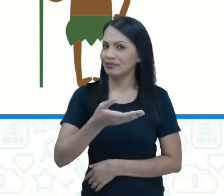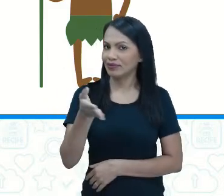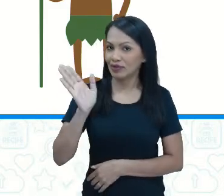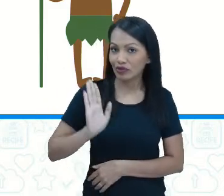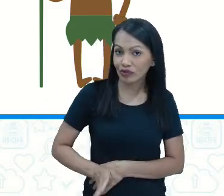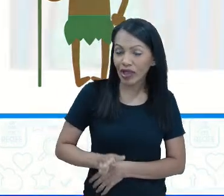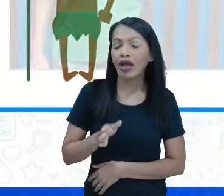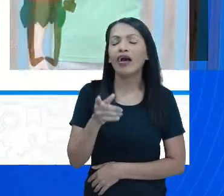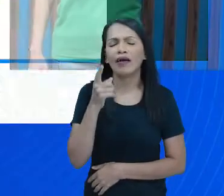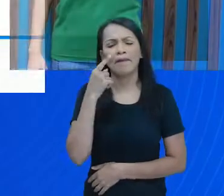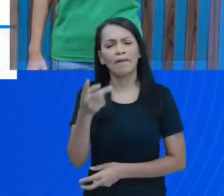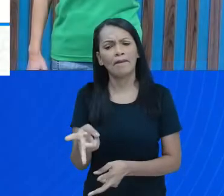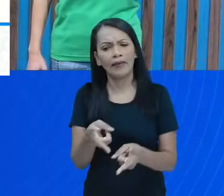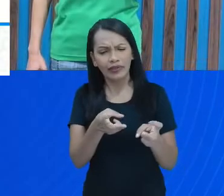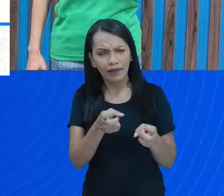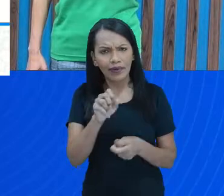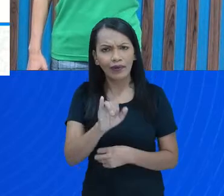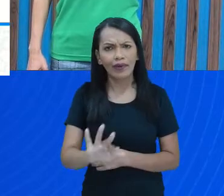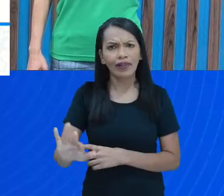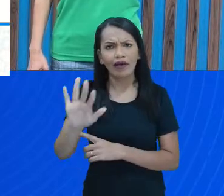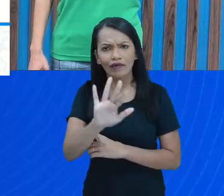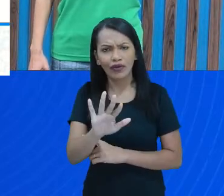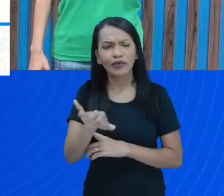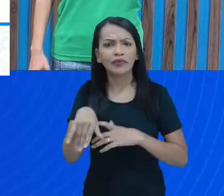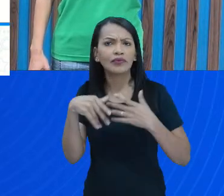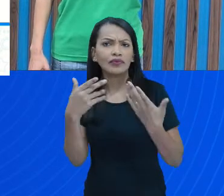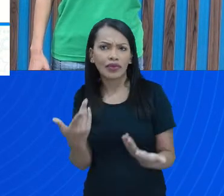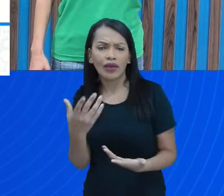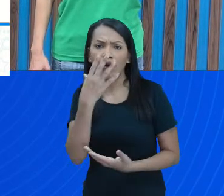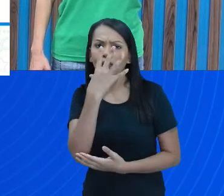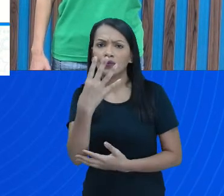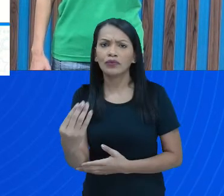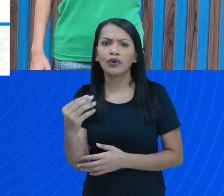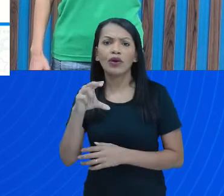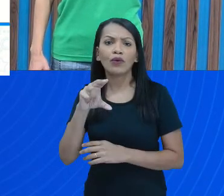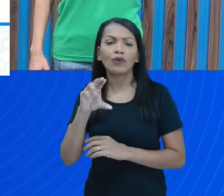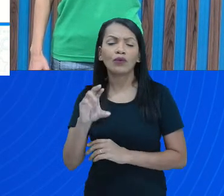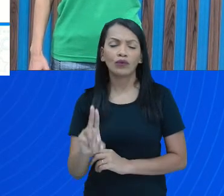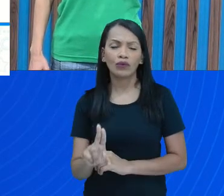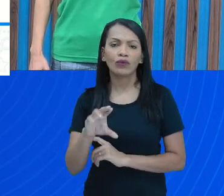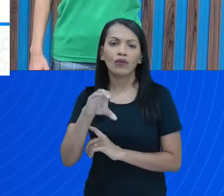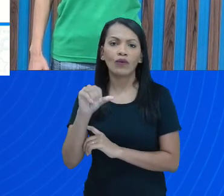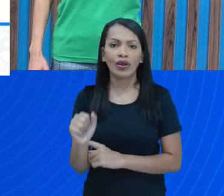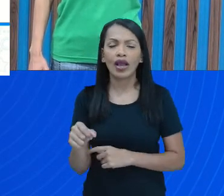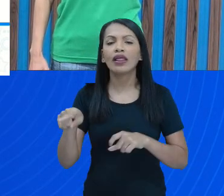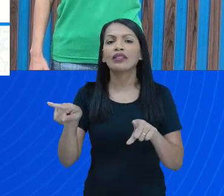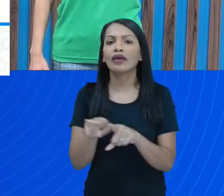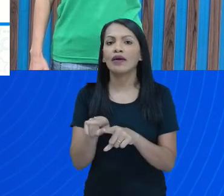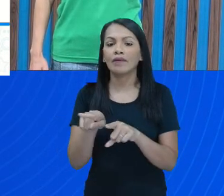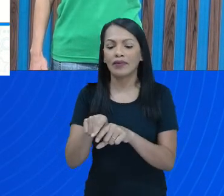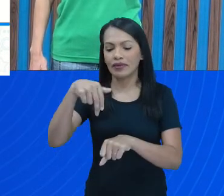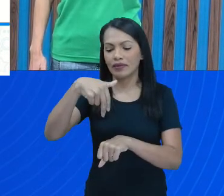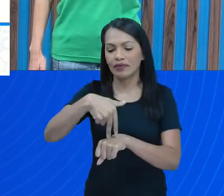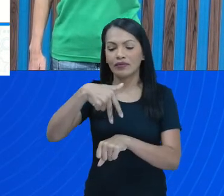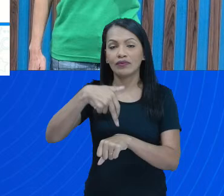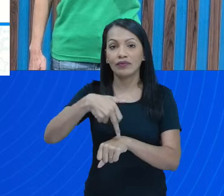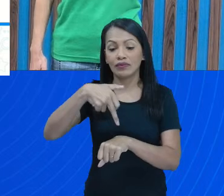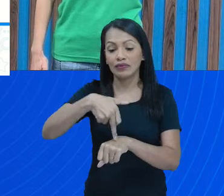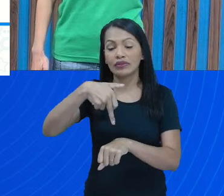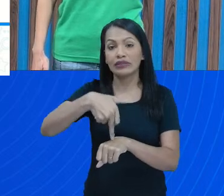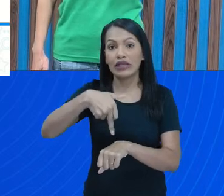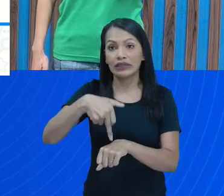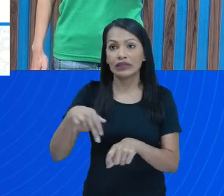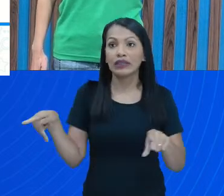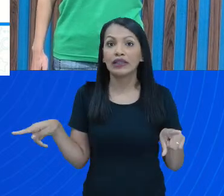já identificou aí pela imagem a Cuca, não foi isso? O Saci e o Curupira,